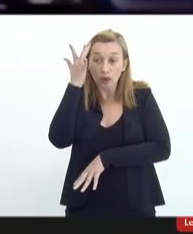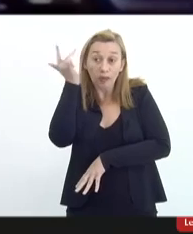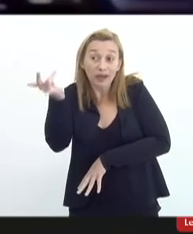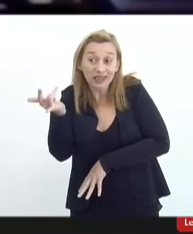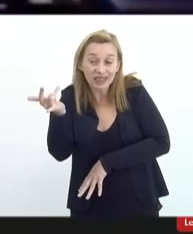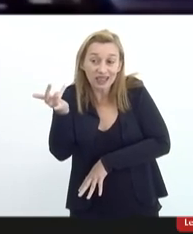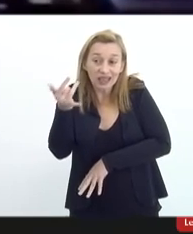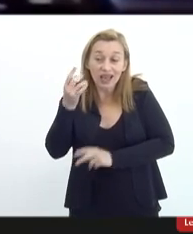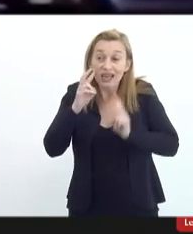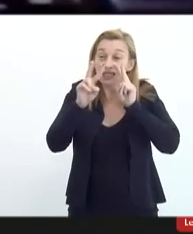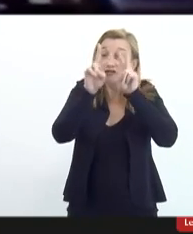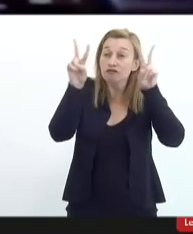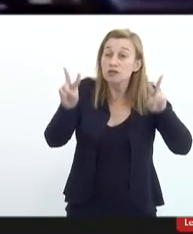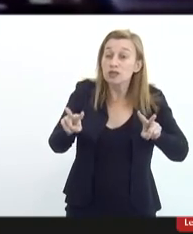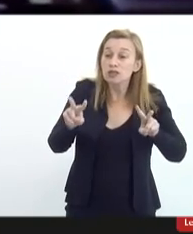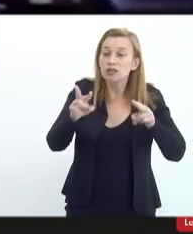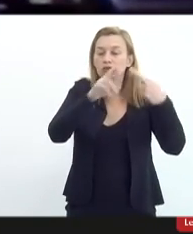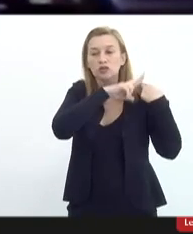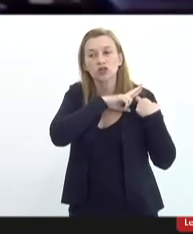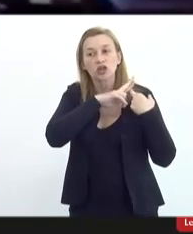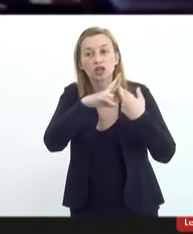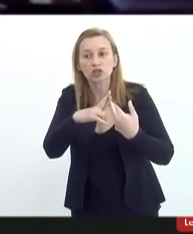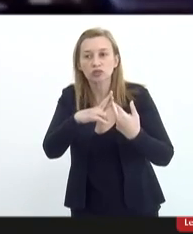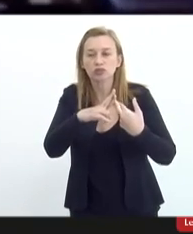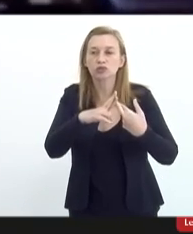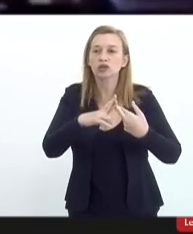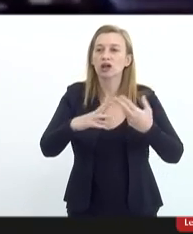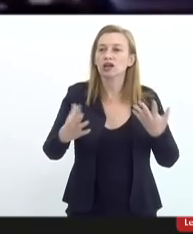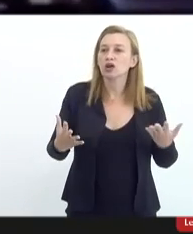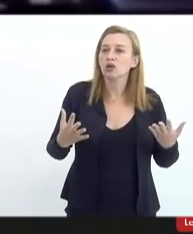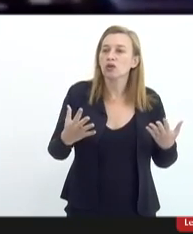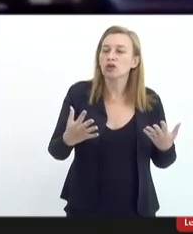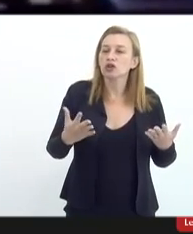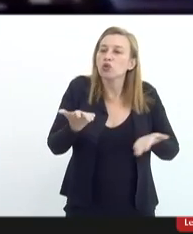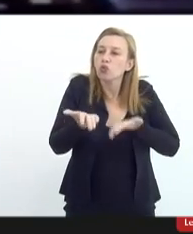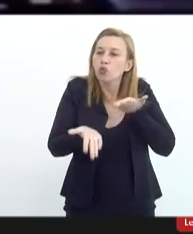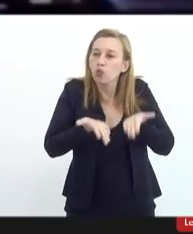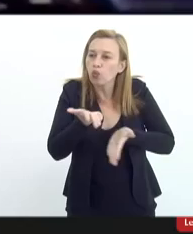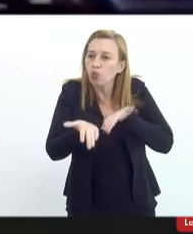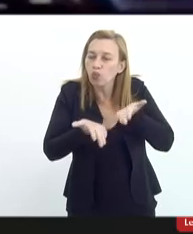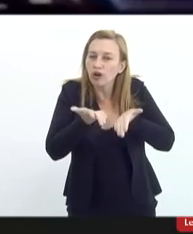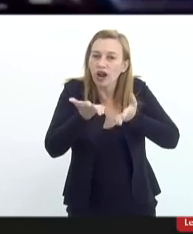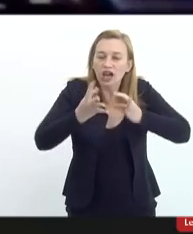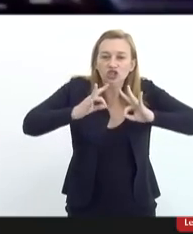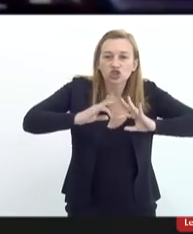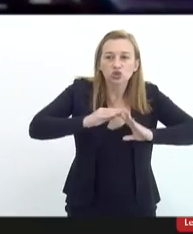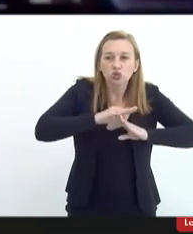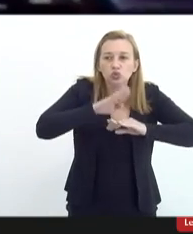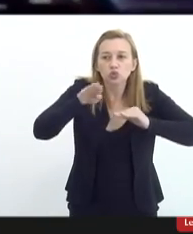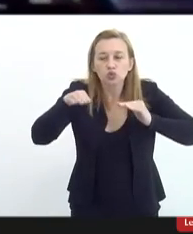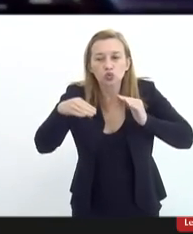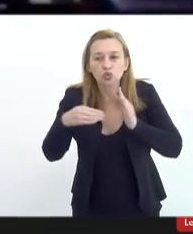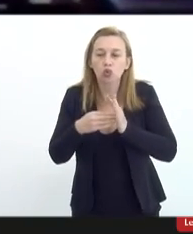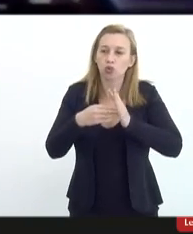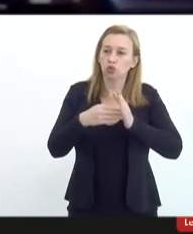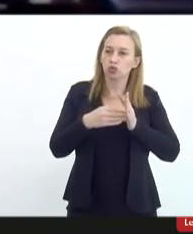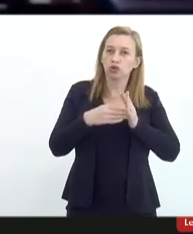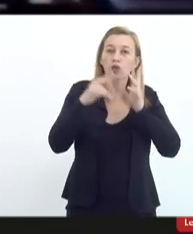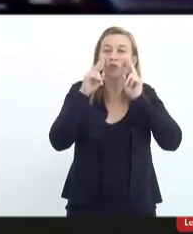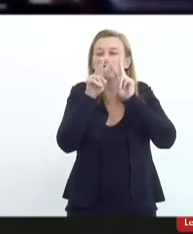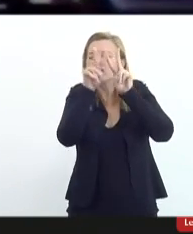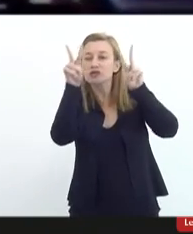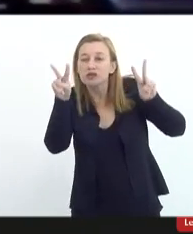Essa visão de responsabilidade com o cuidar de todos dá uma